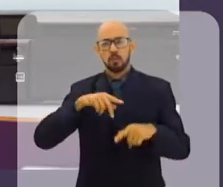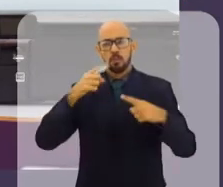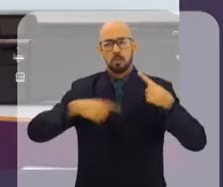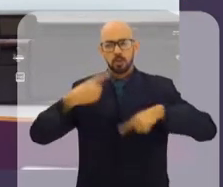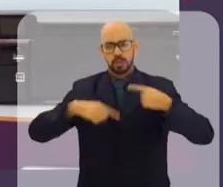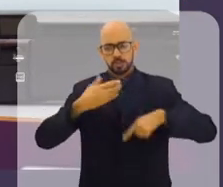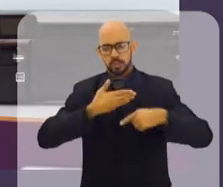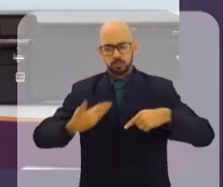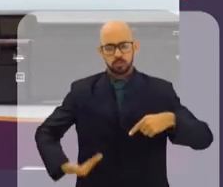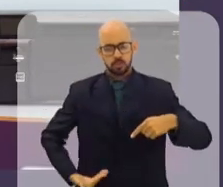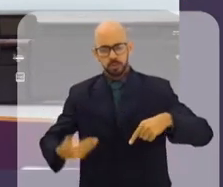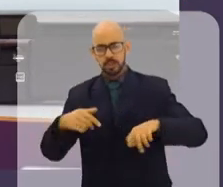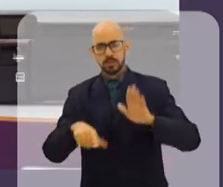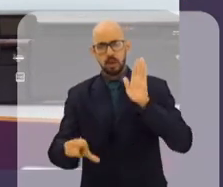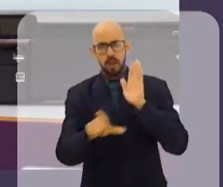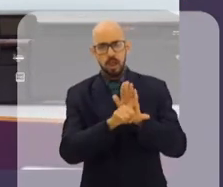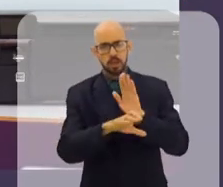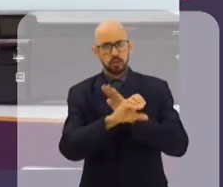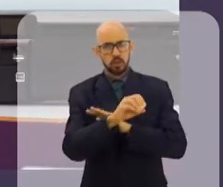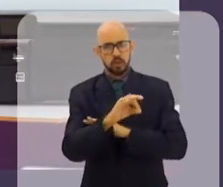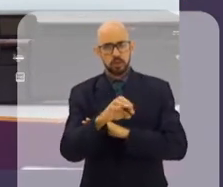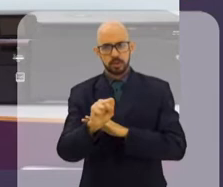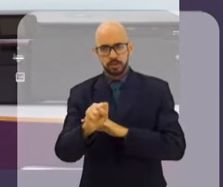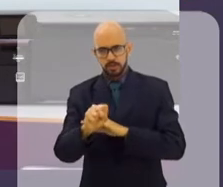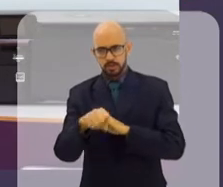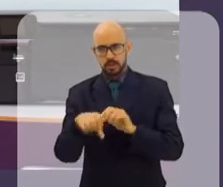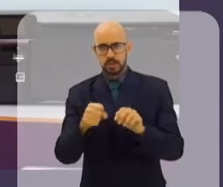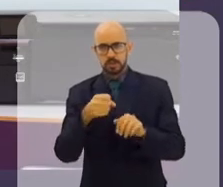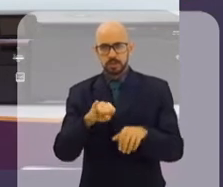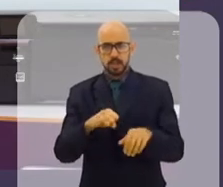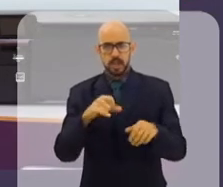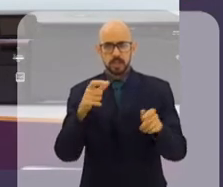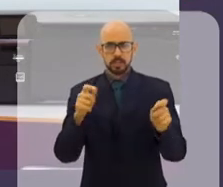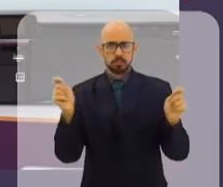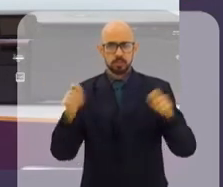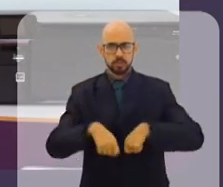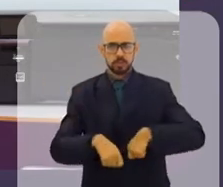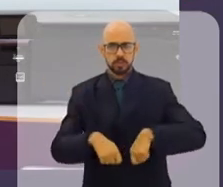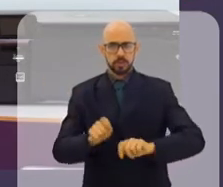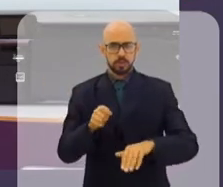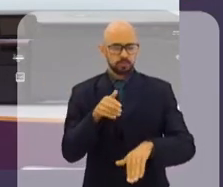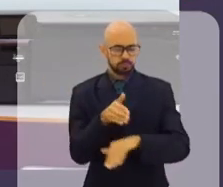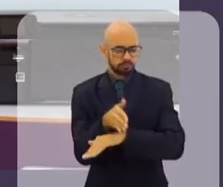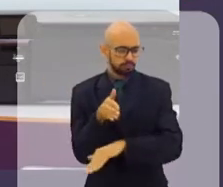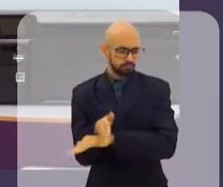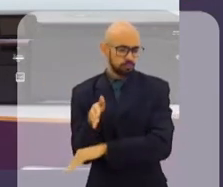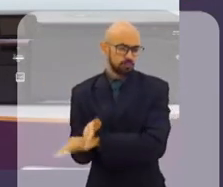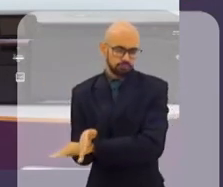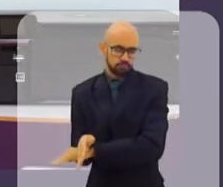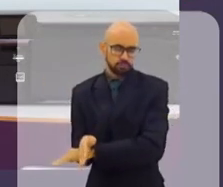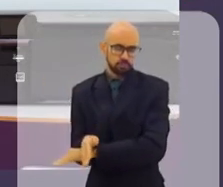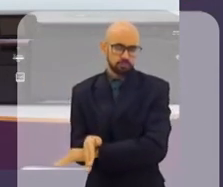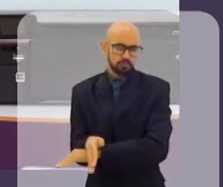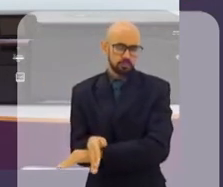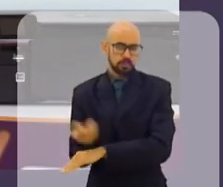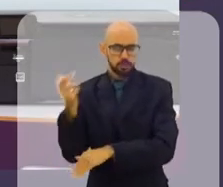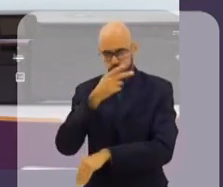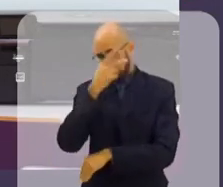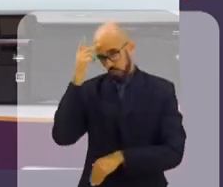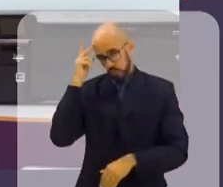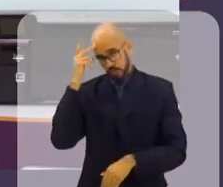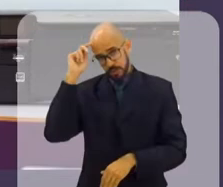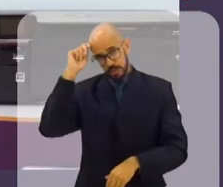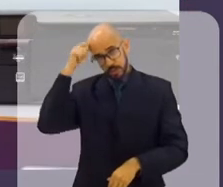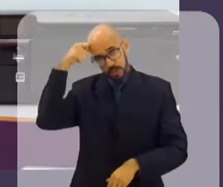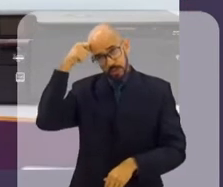por exemplo a lei de cotas, elas acabam possibilitando o ingresso maior